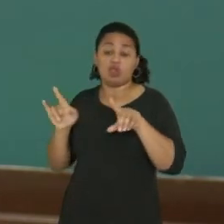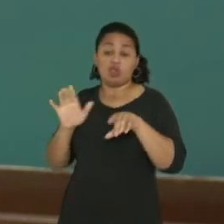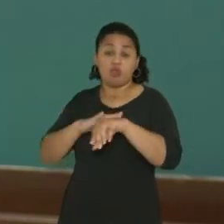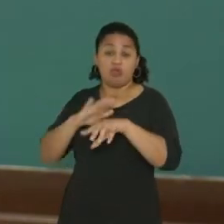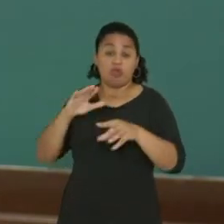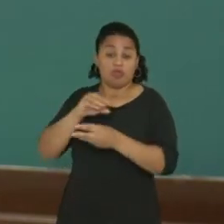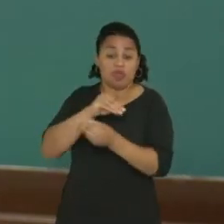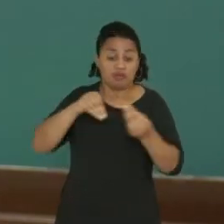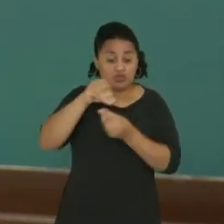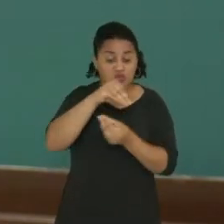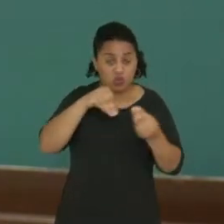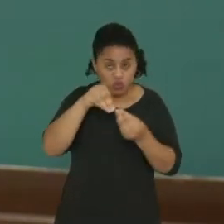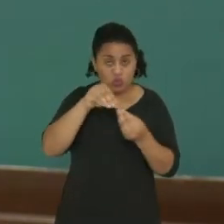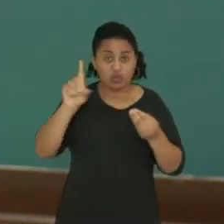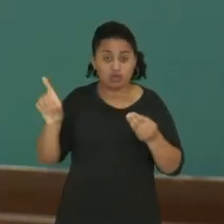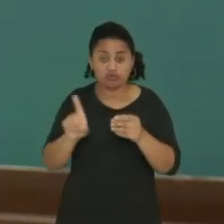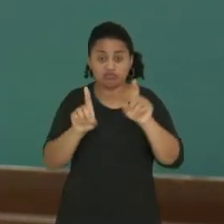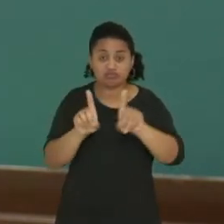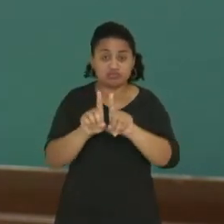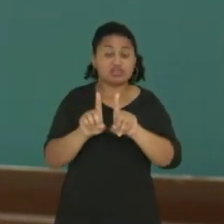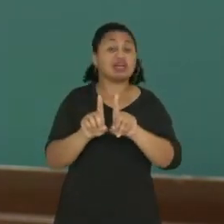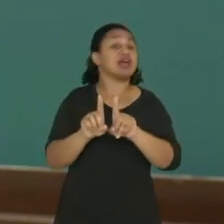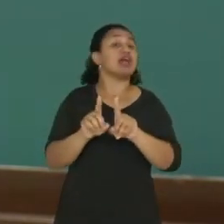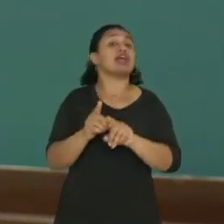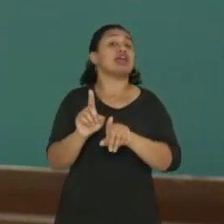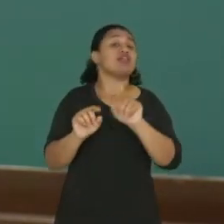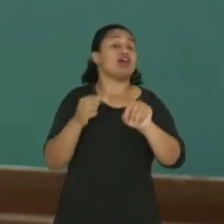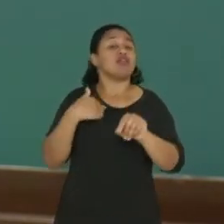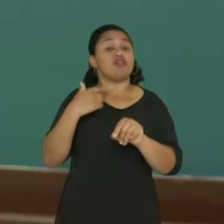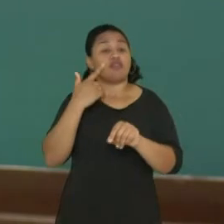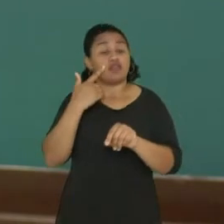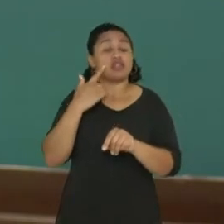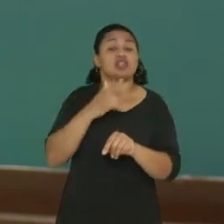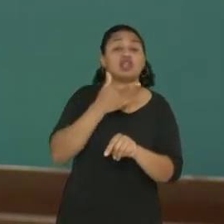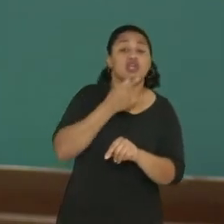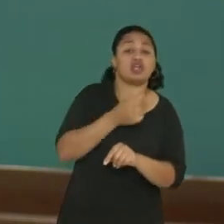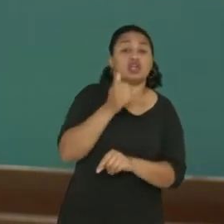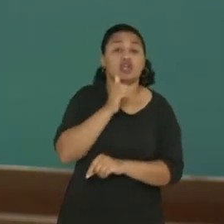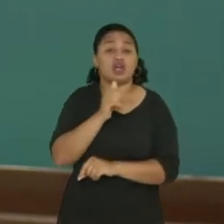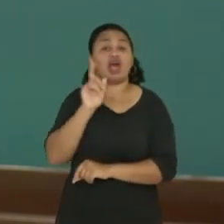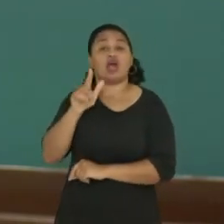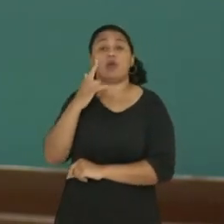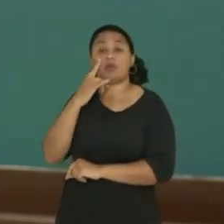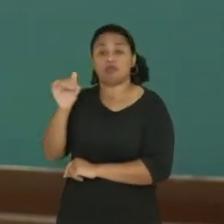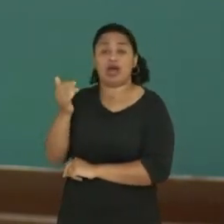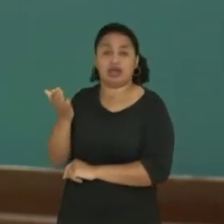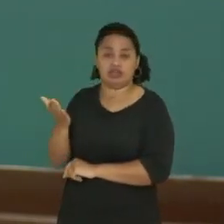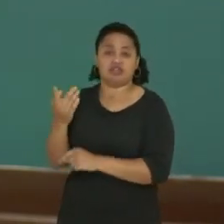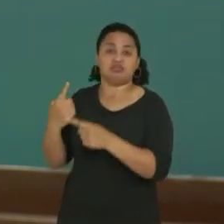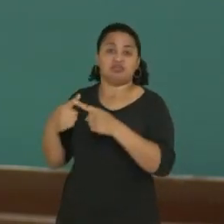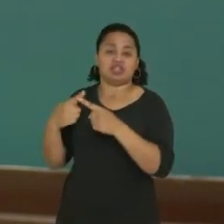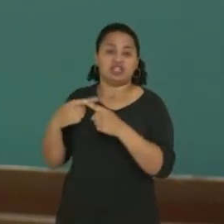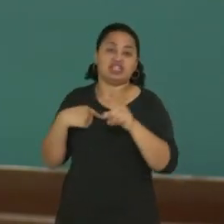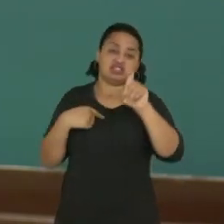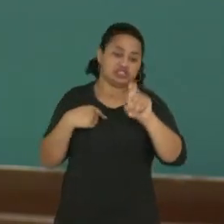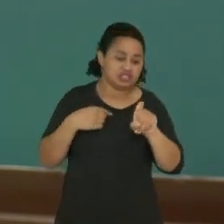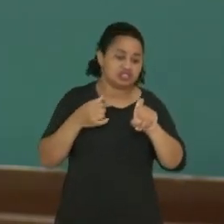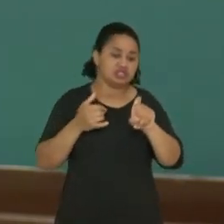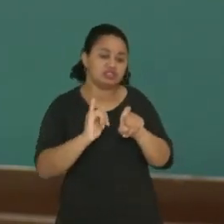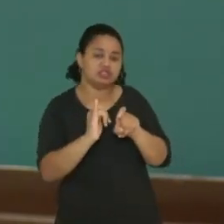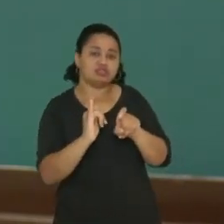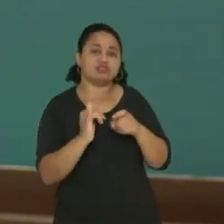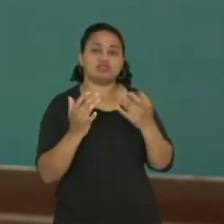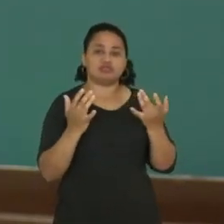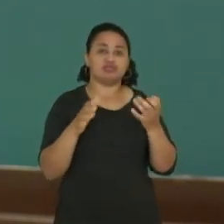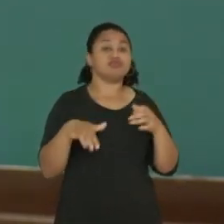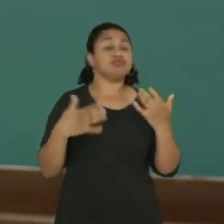cruzamento dessas informações, quem vai definir o sexo desse indivíduo é o pai, porque ele tem o X e o Y. Então,